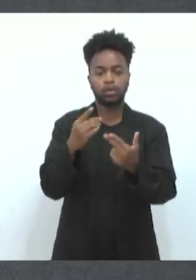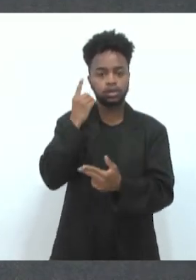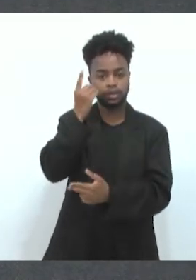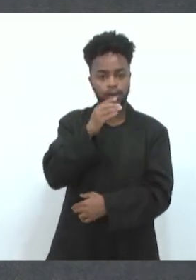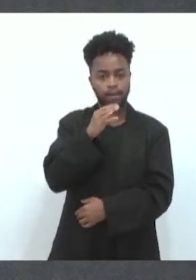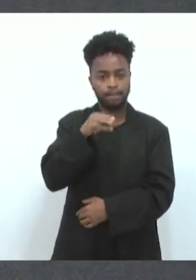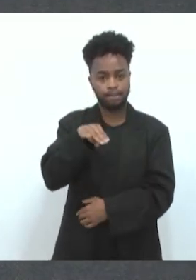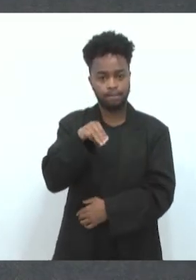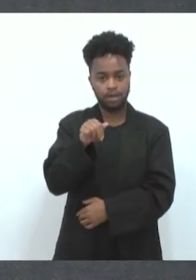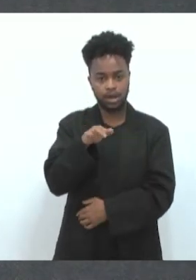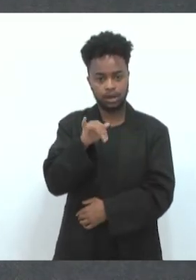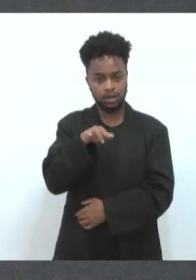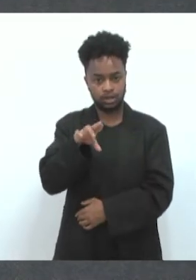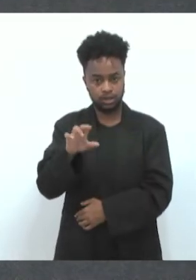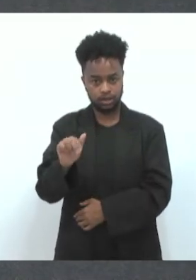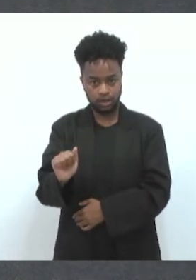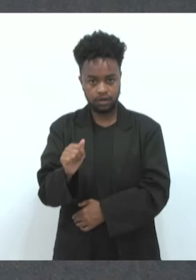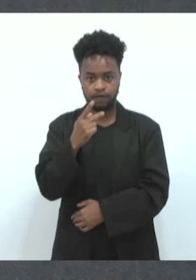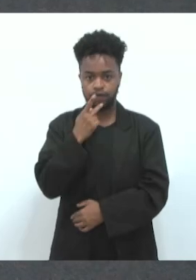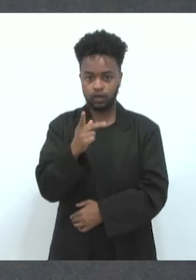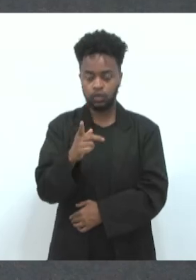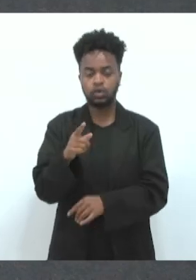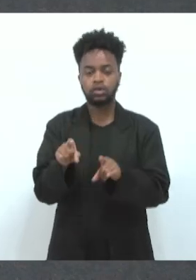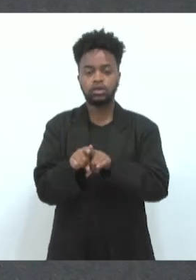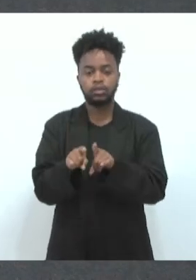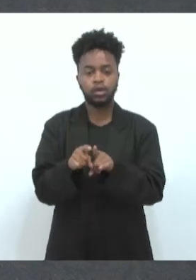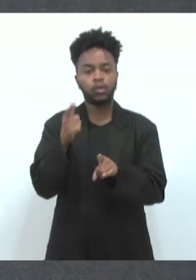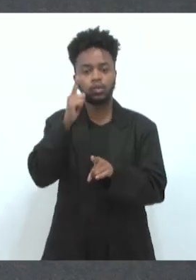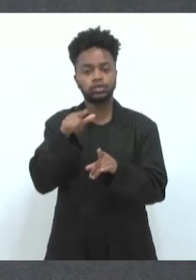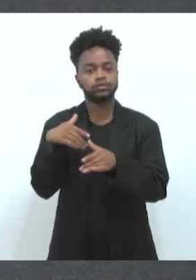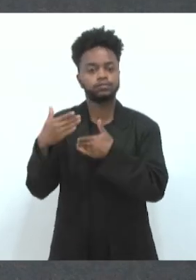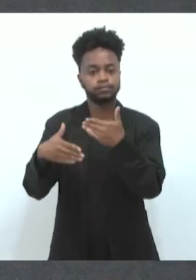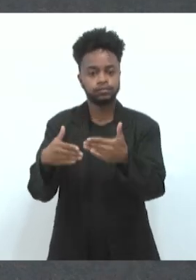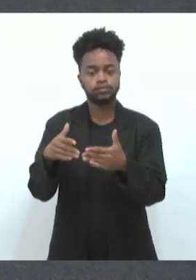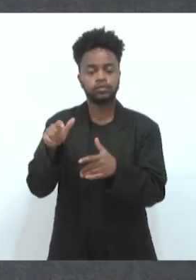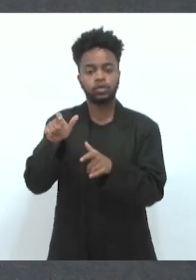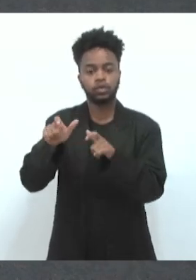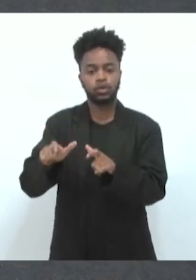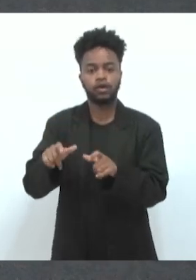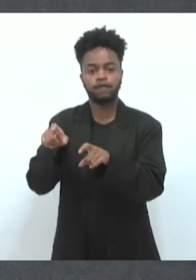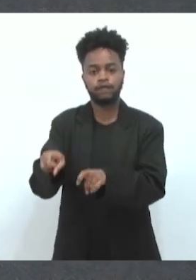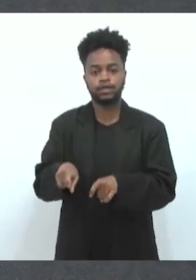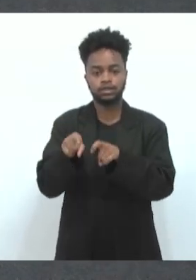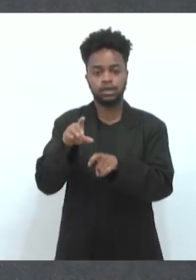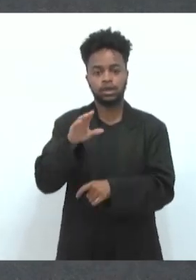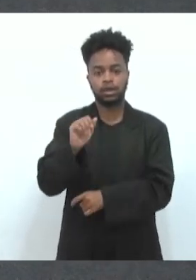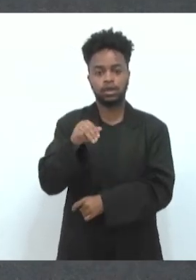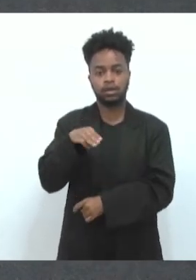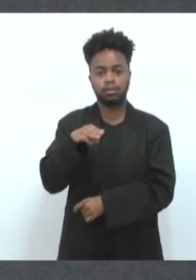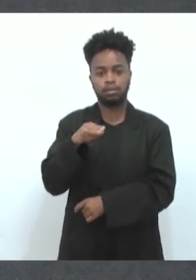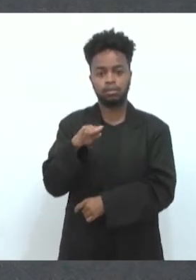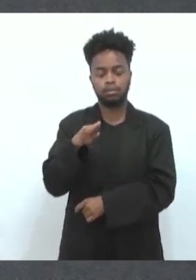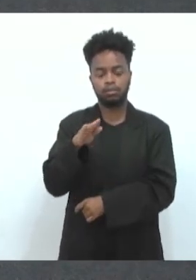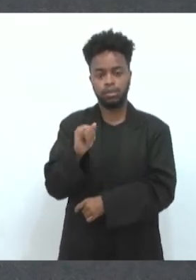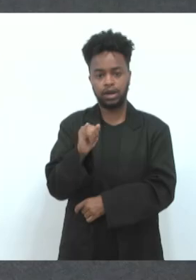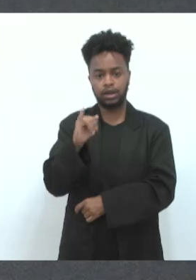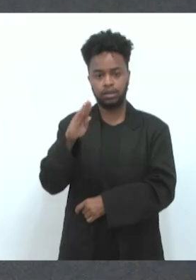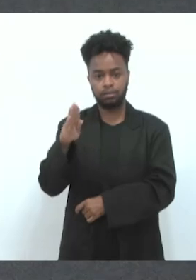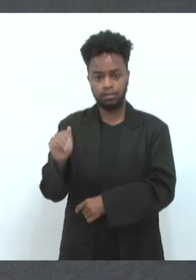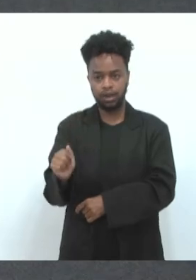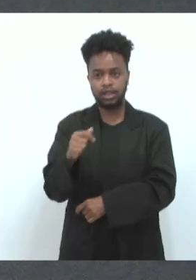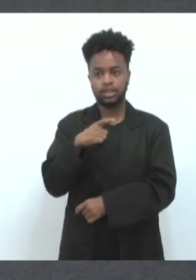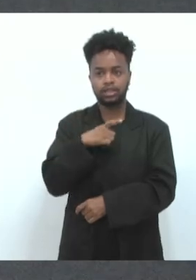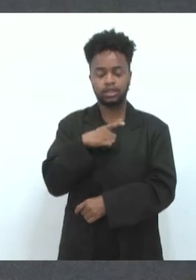está avançando para que a Fazenda Cambaíba, lugar onde aconteceram assassinatos e onde corpos